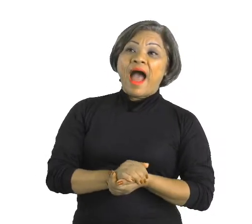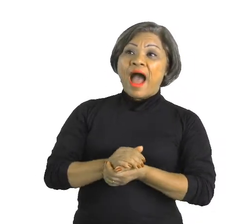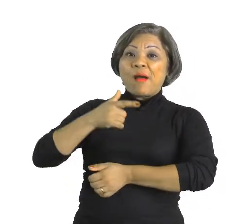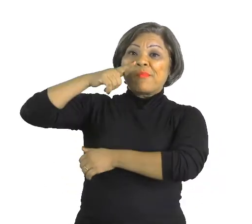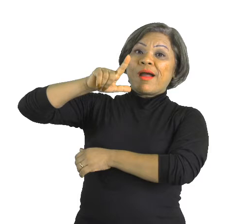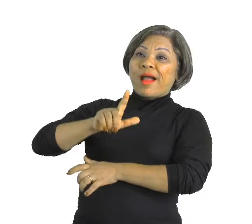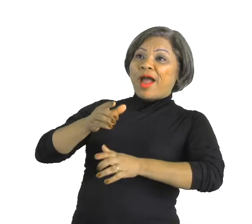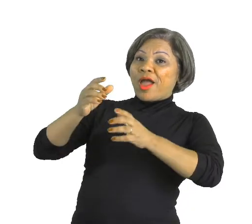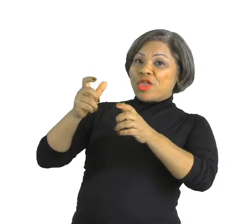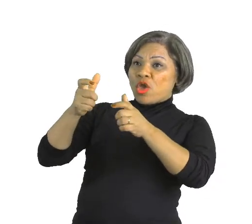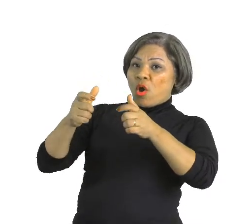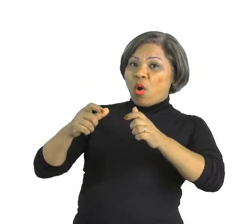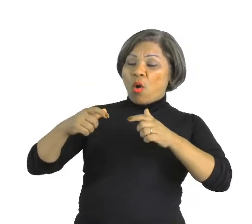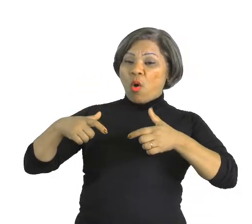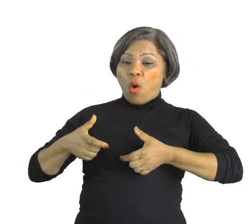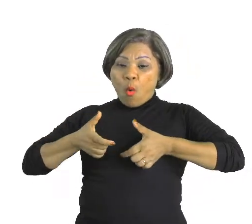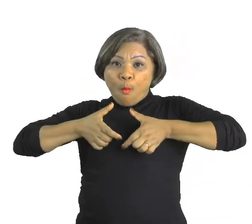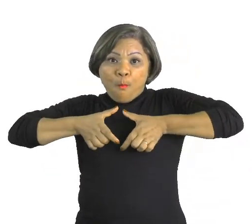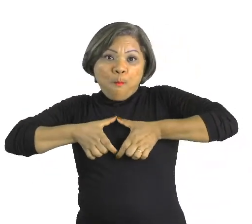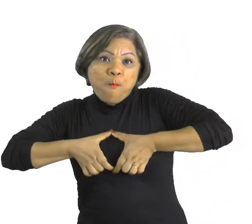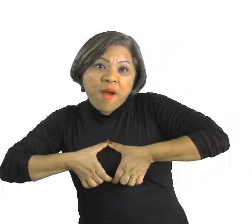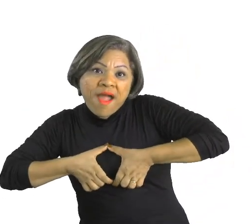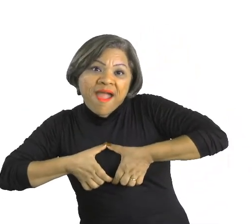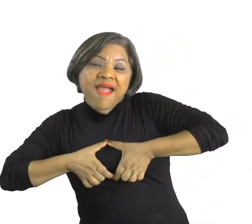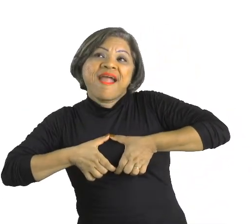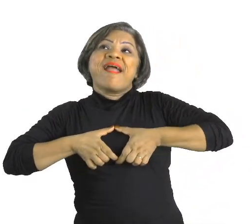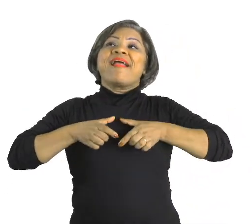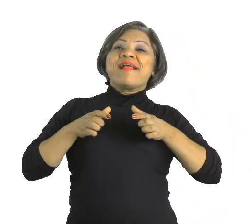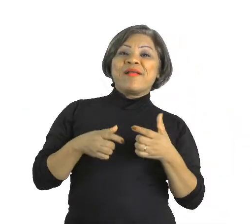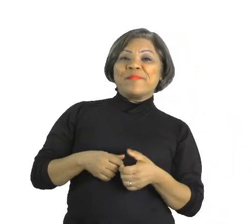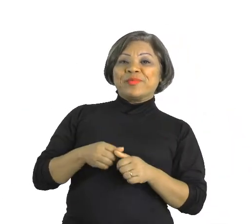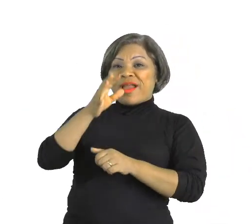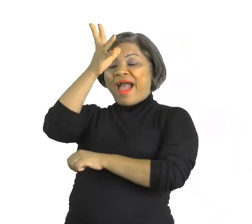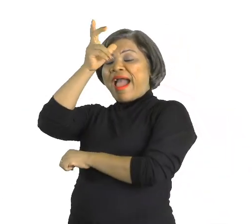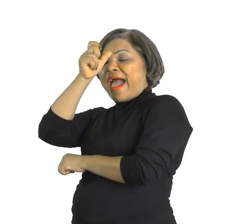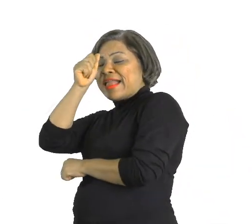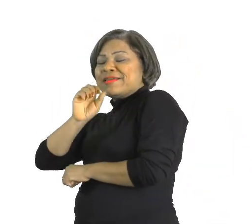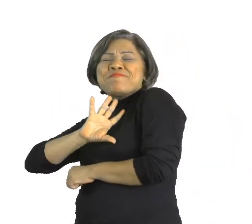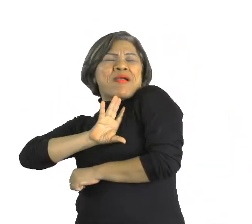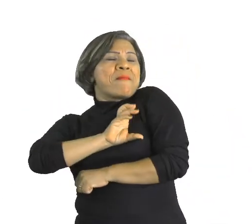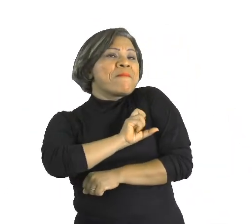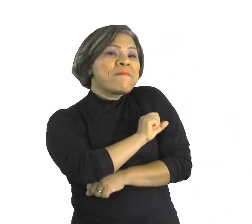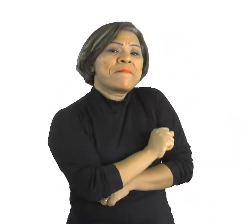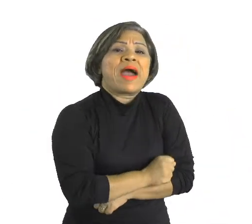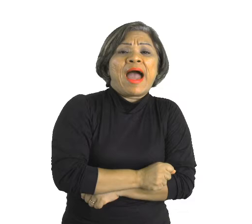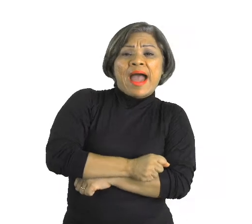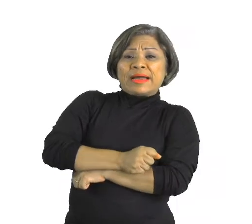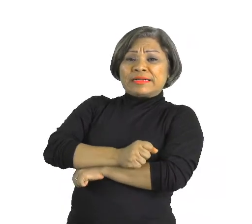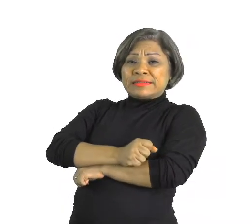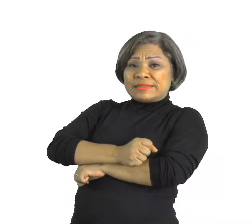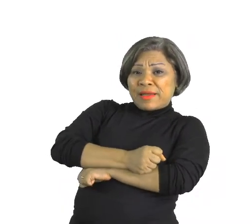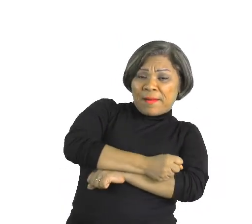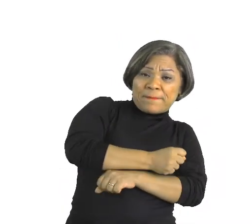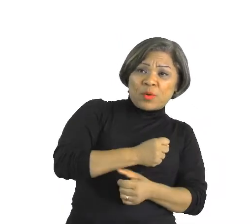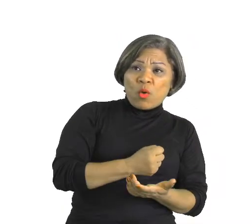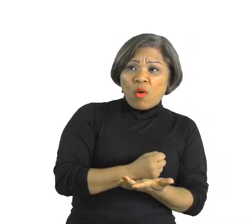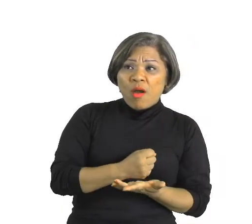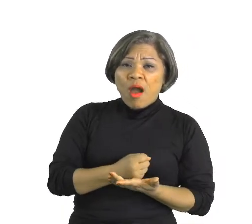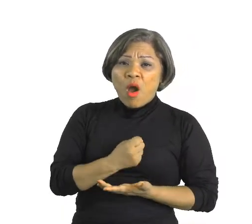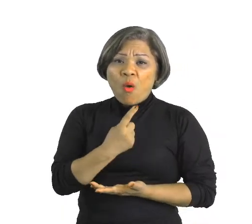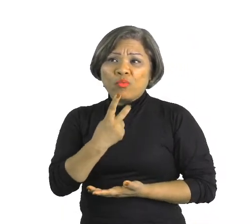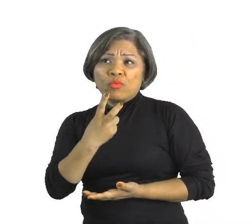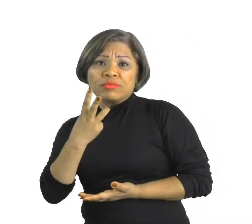na festa das fazendas por 3 anos seguidos. E todo ano ela dava